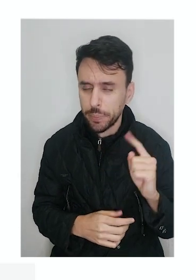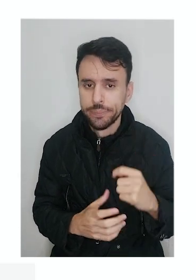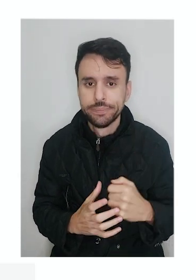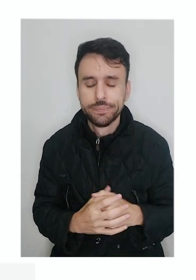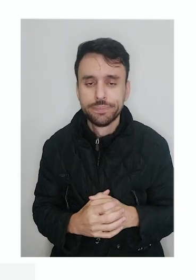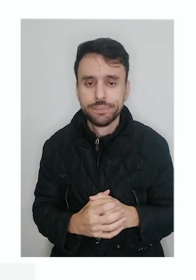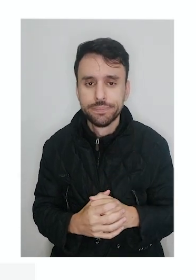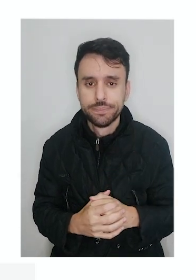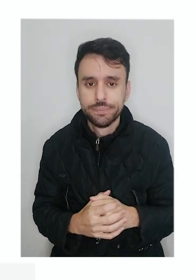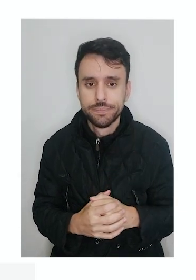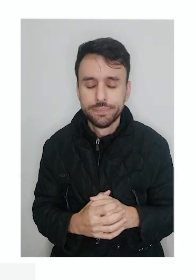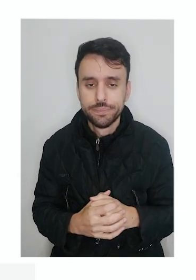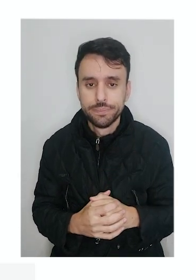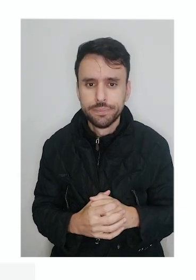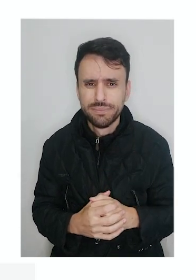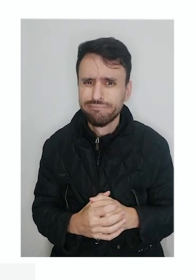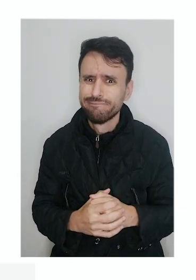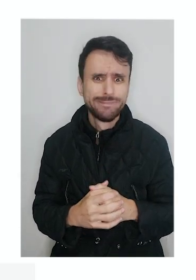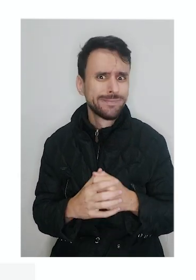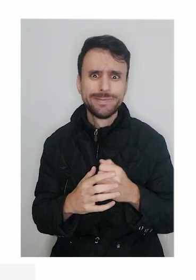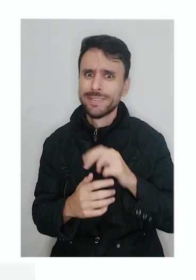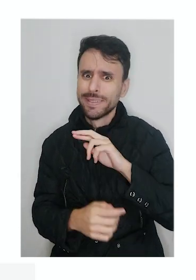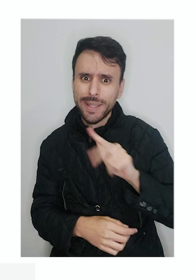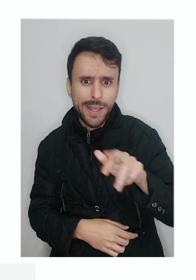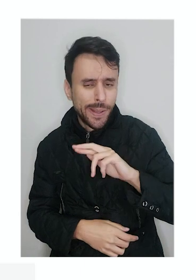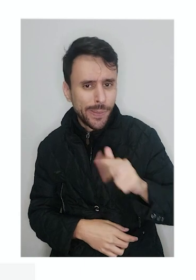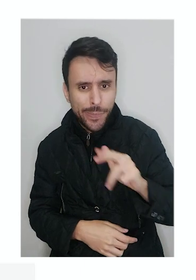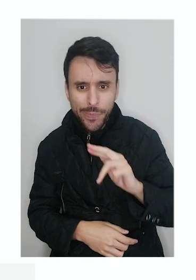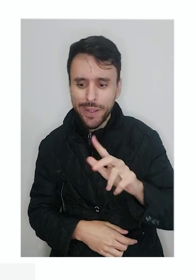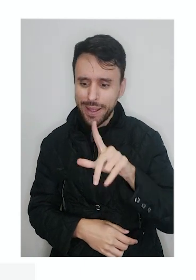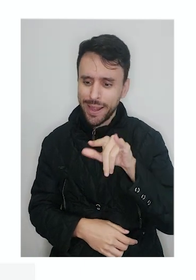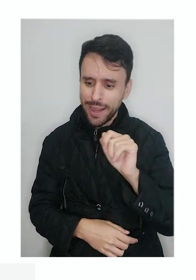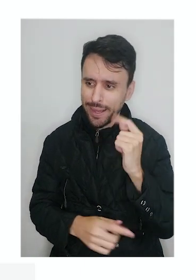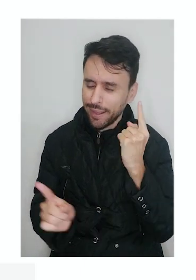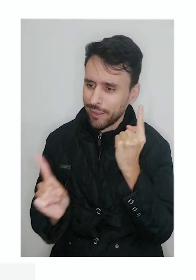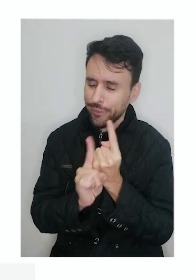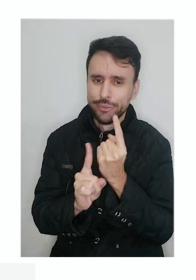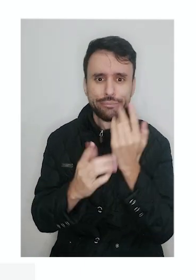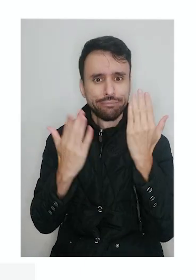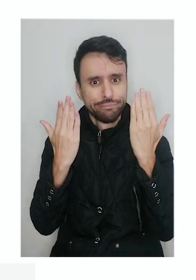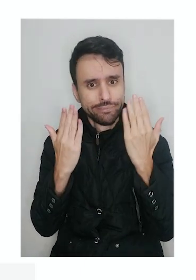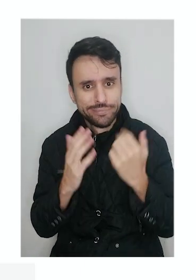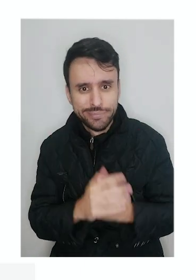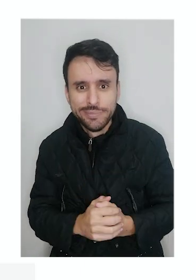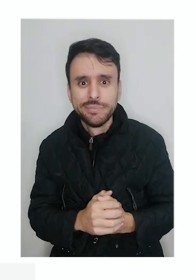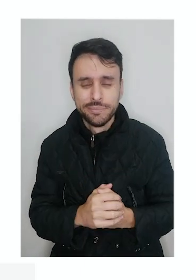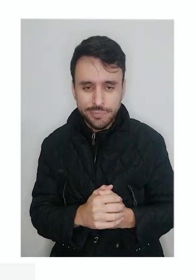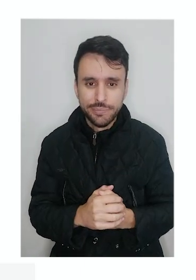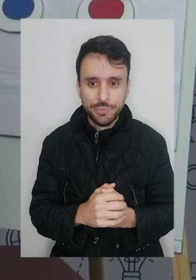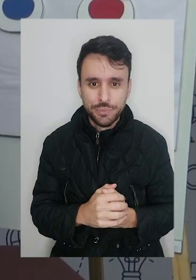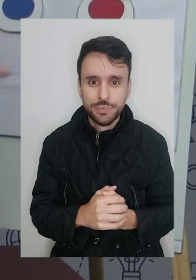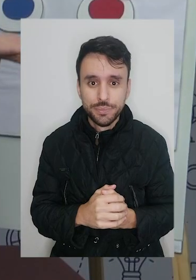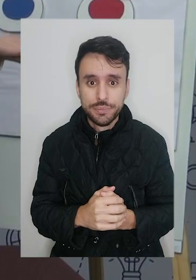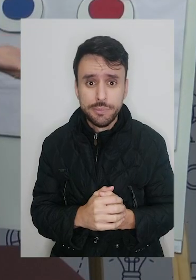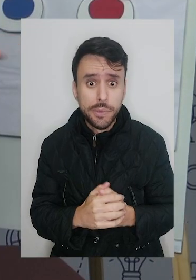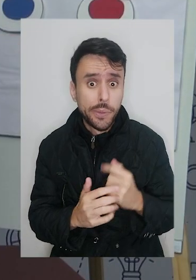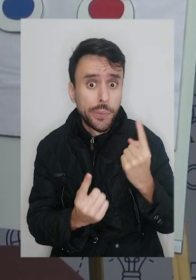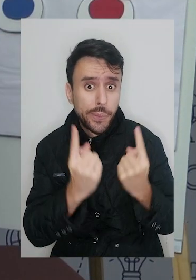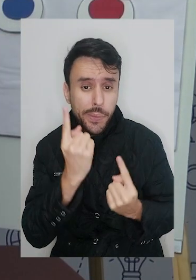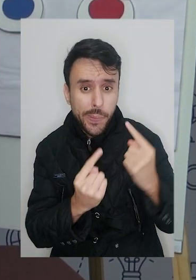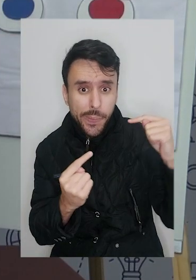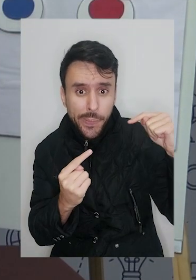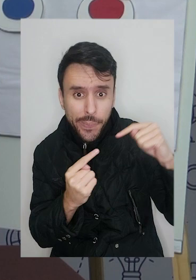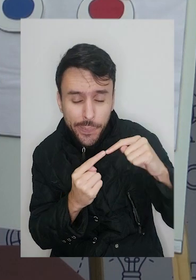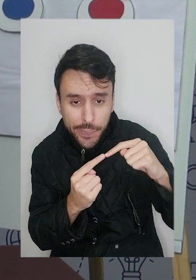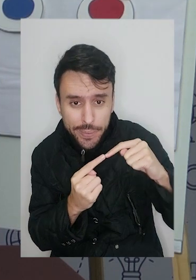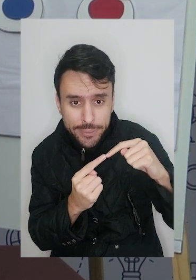Também não. É a Lia. Apareceu a Lia. E então, só pode estar, vamos